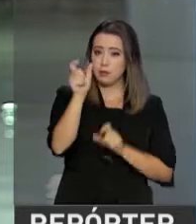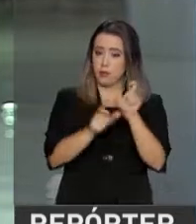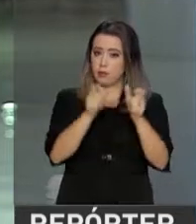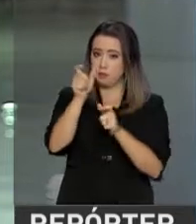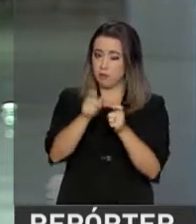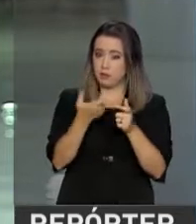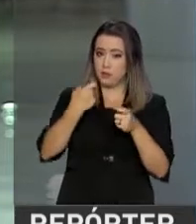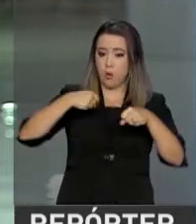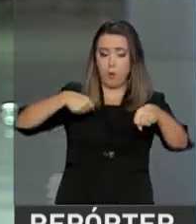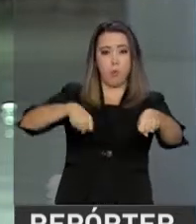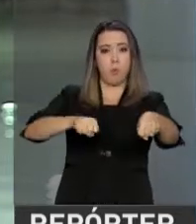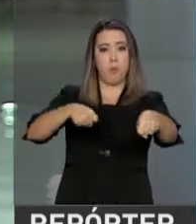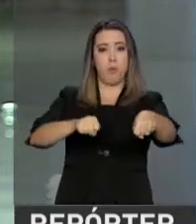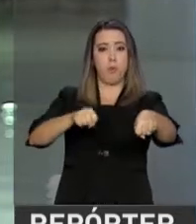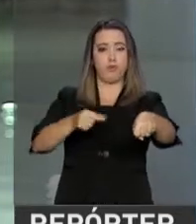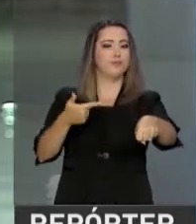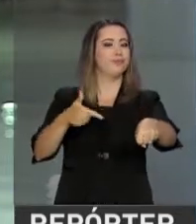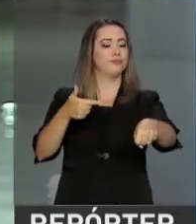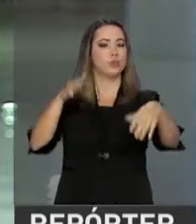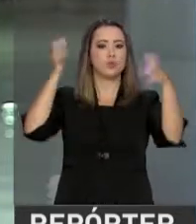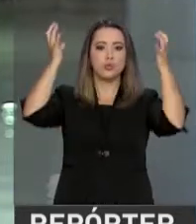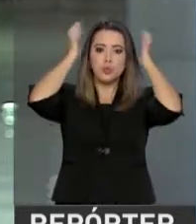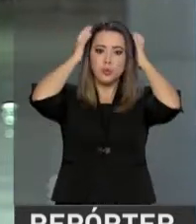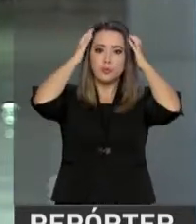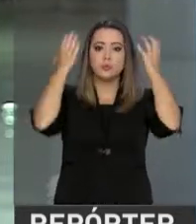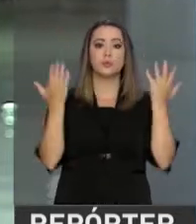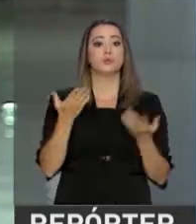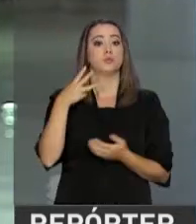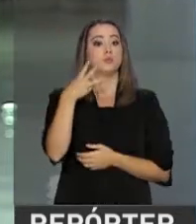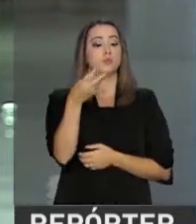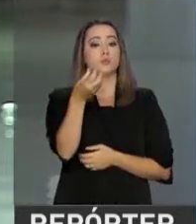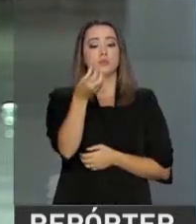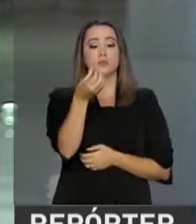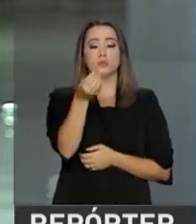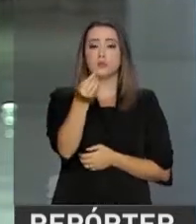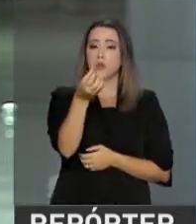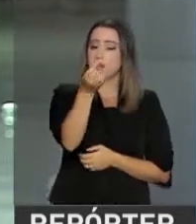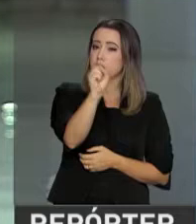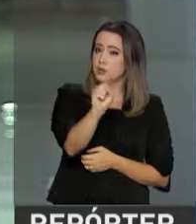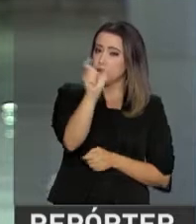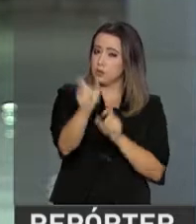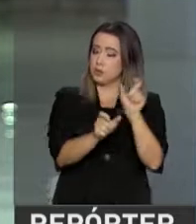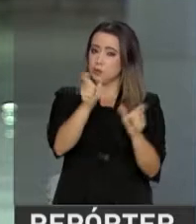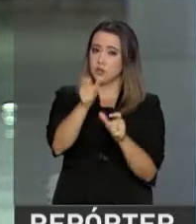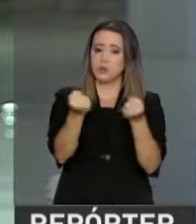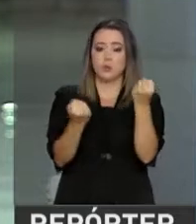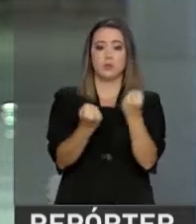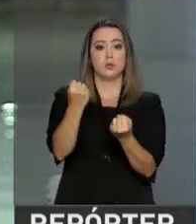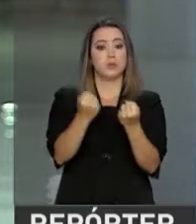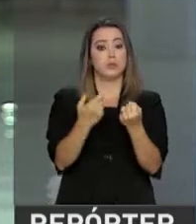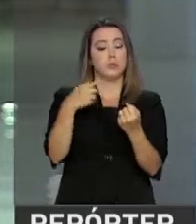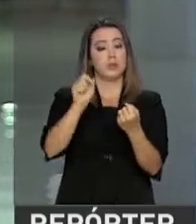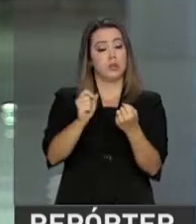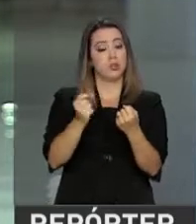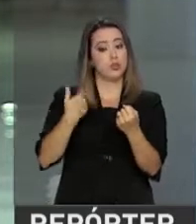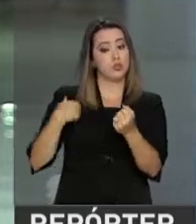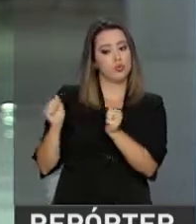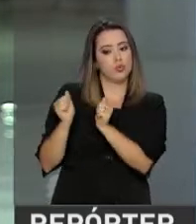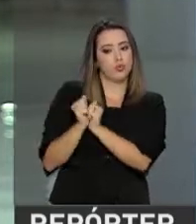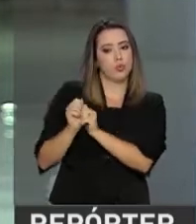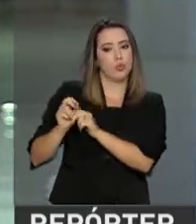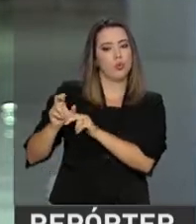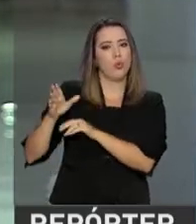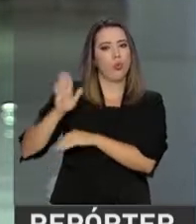motociclista sem o capacete e 308 motoristas foram multados por conduzirem crianças sem a cadeirinha de